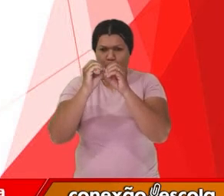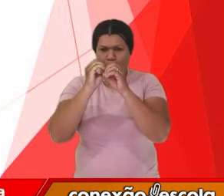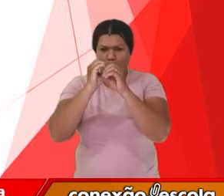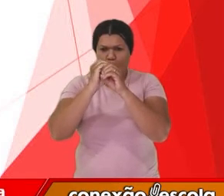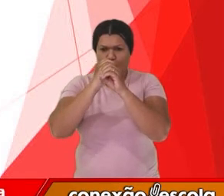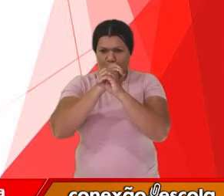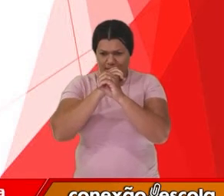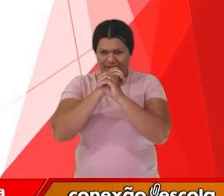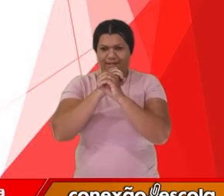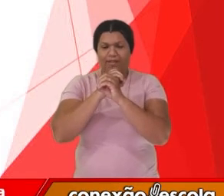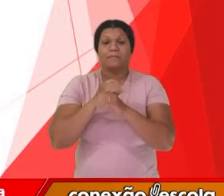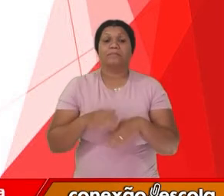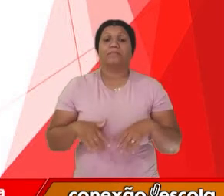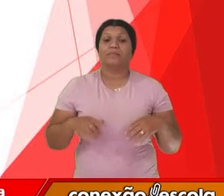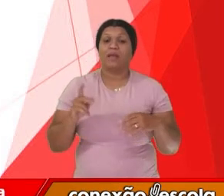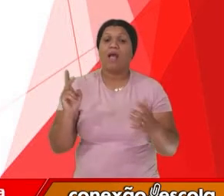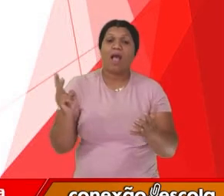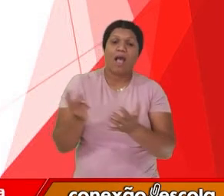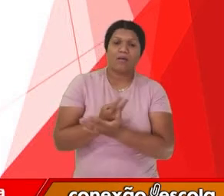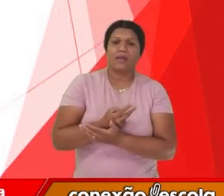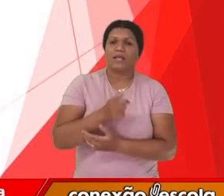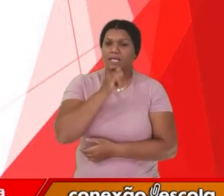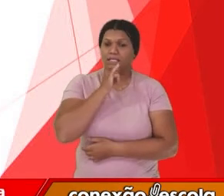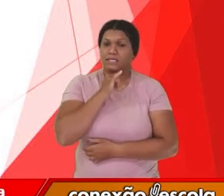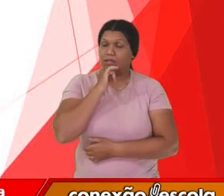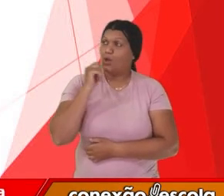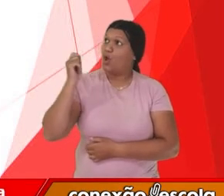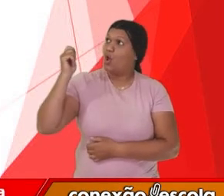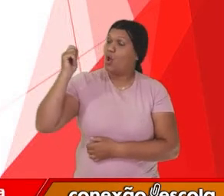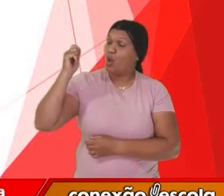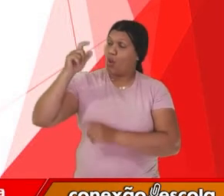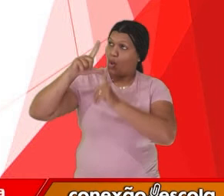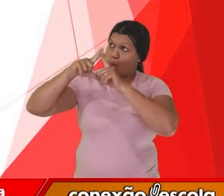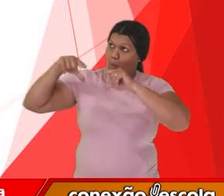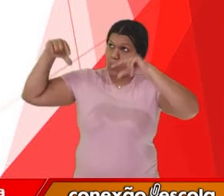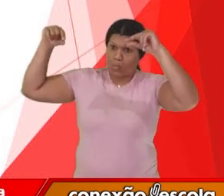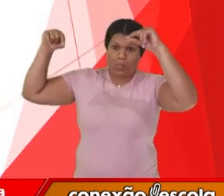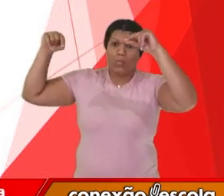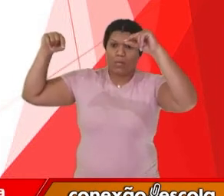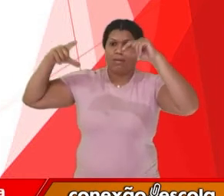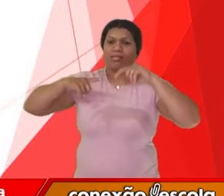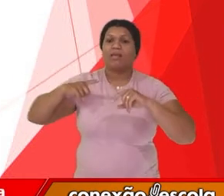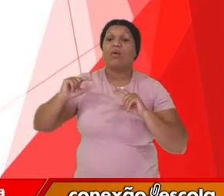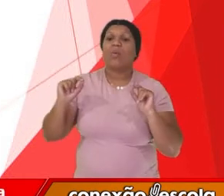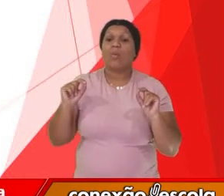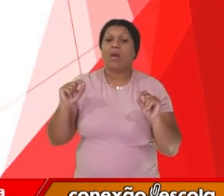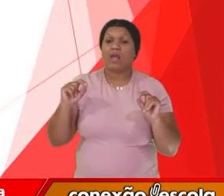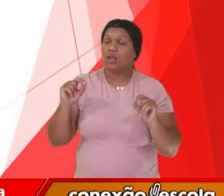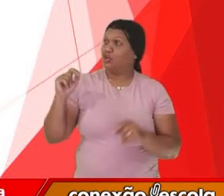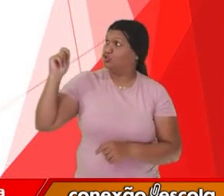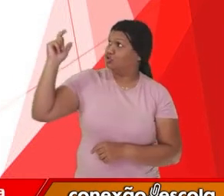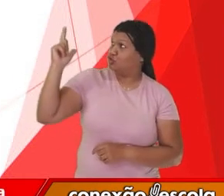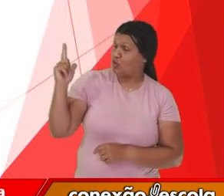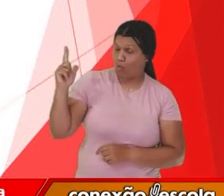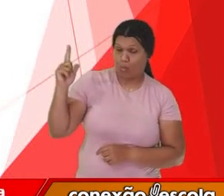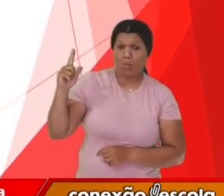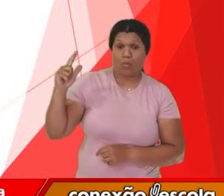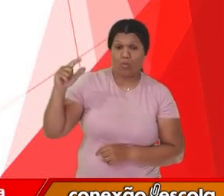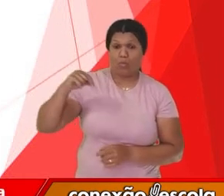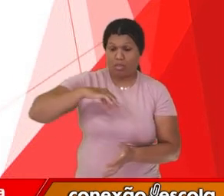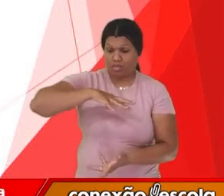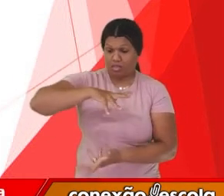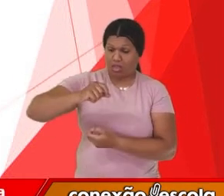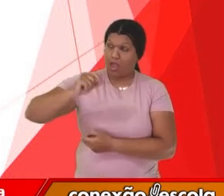não. No caso do eclipse lunar, nós temos o Sol, a Terra e a Lua